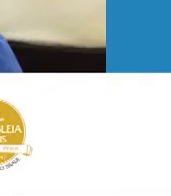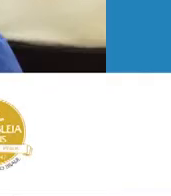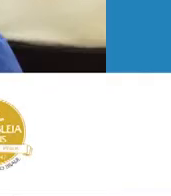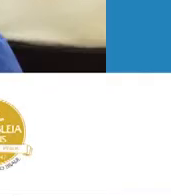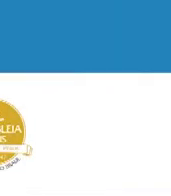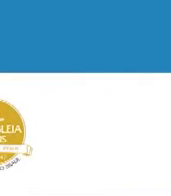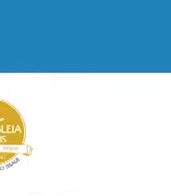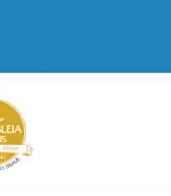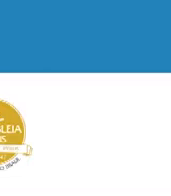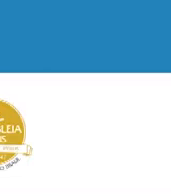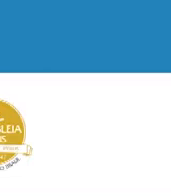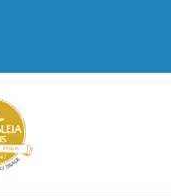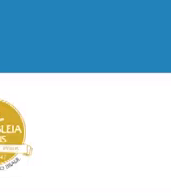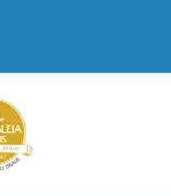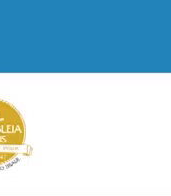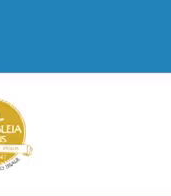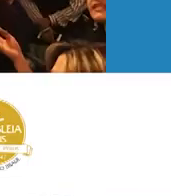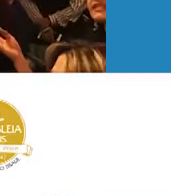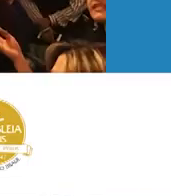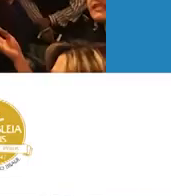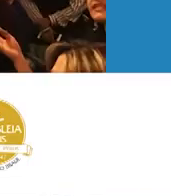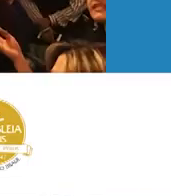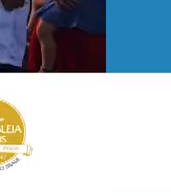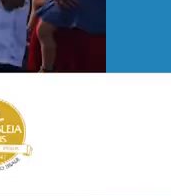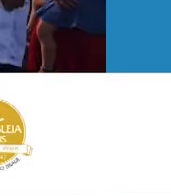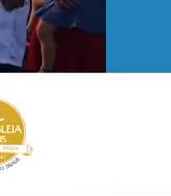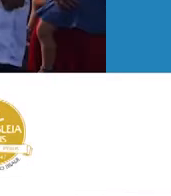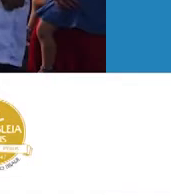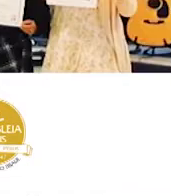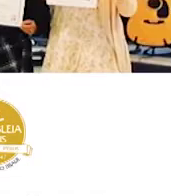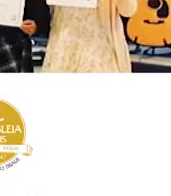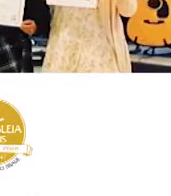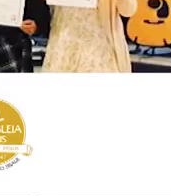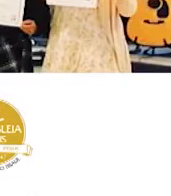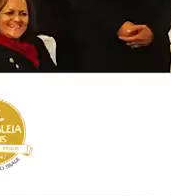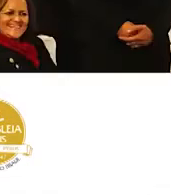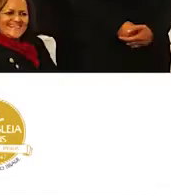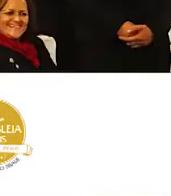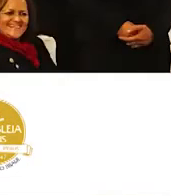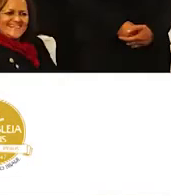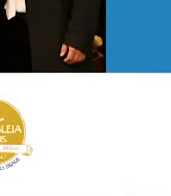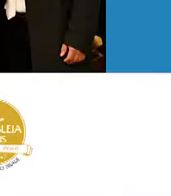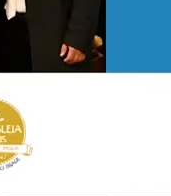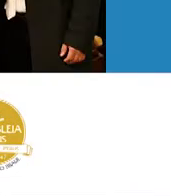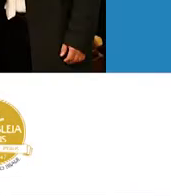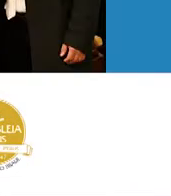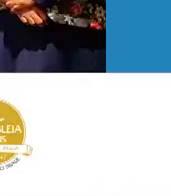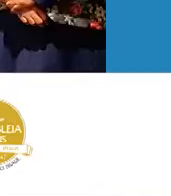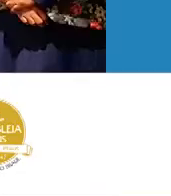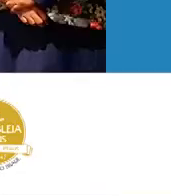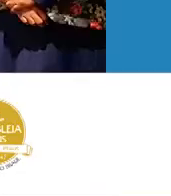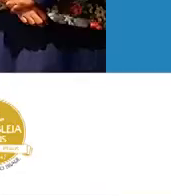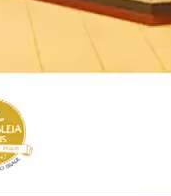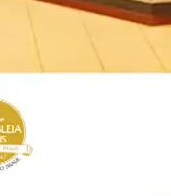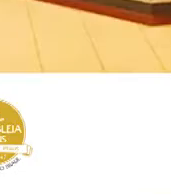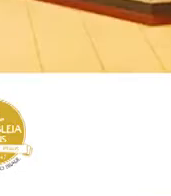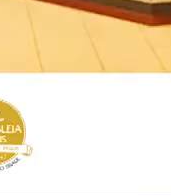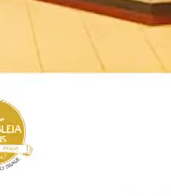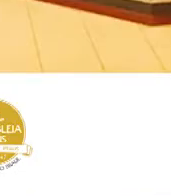e entendem que eles estão prontos para a colheita. Pregar o Evangelho não é uma opção, é um